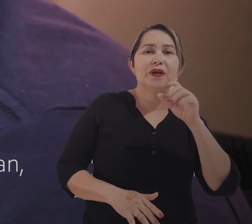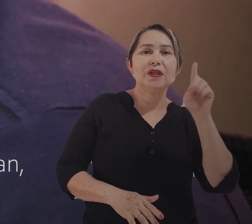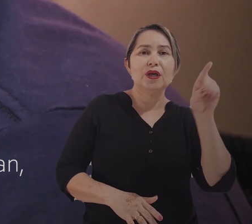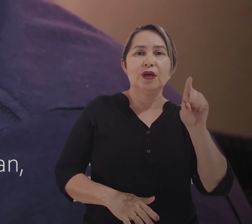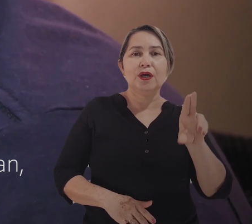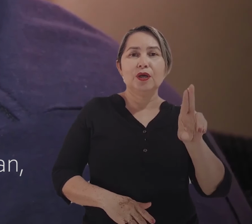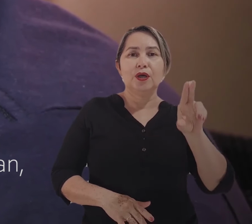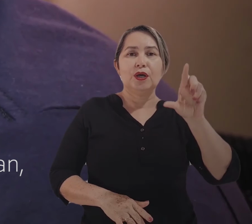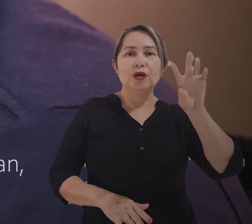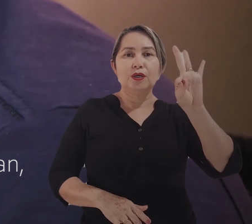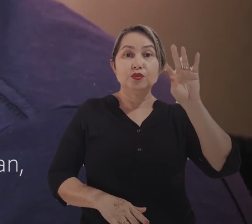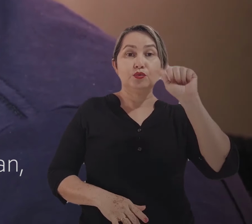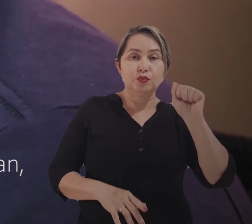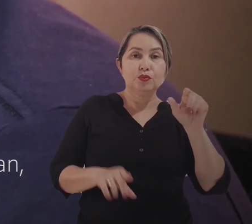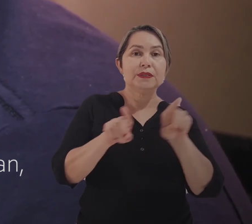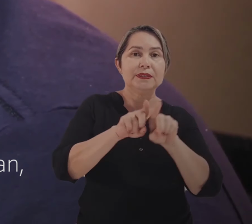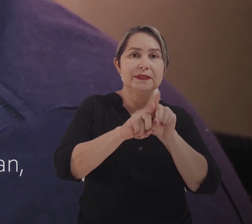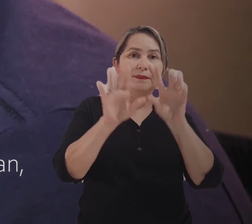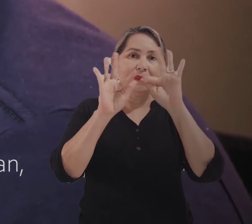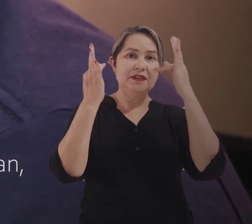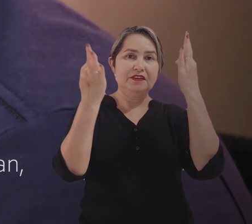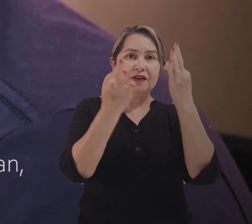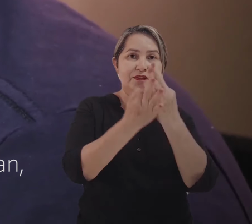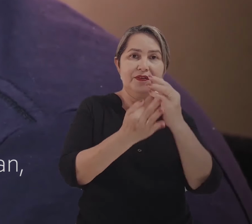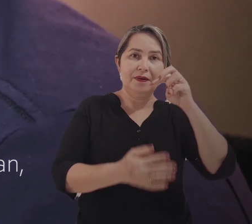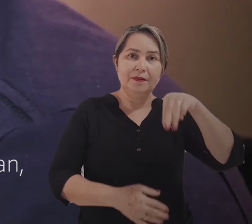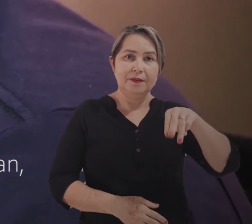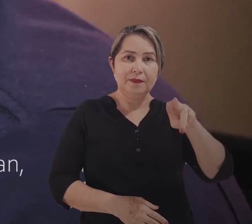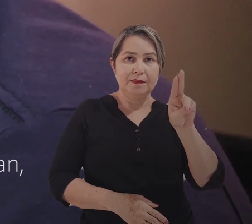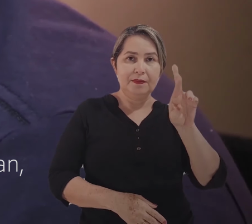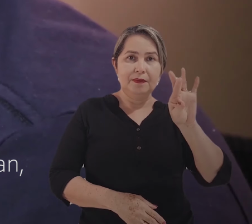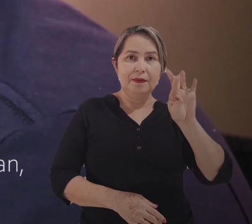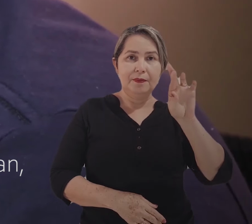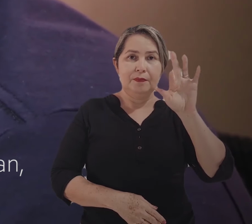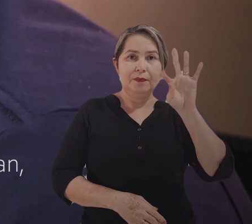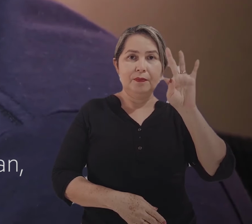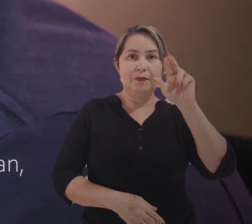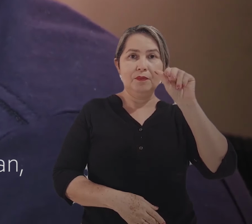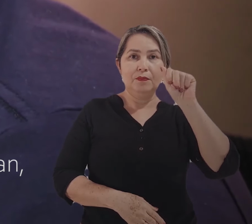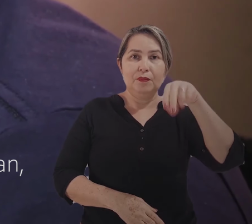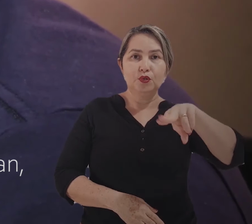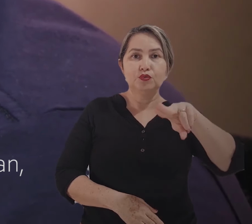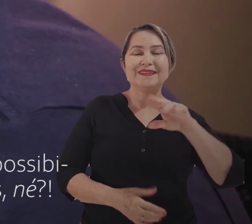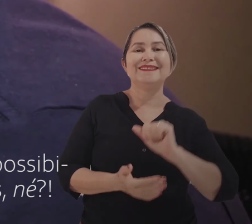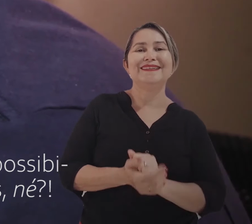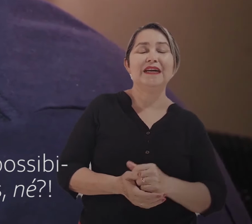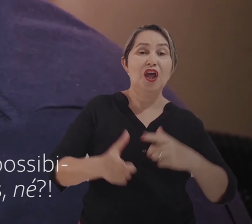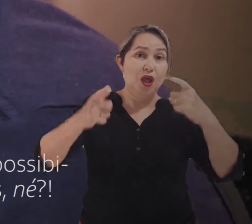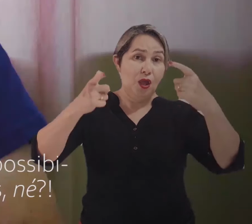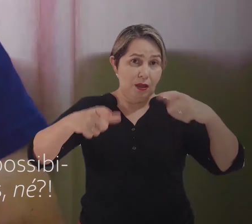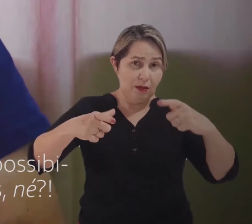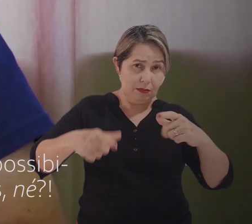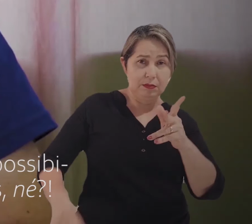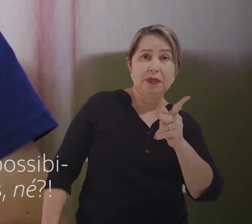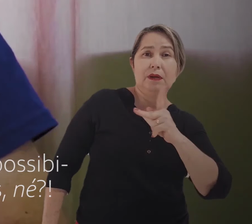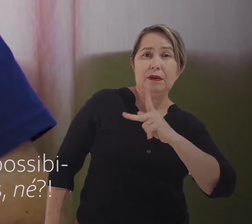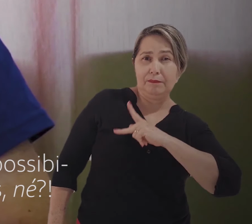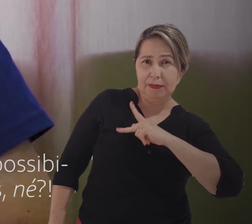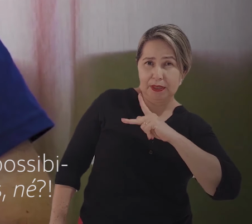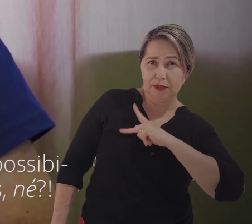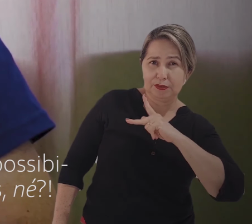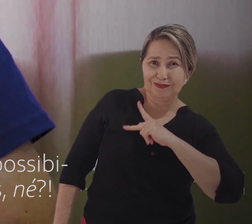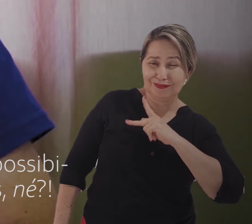família Mutran, que são espaços particulares, mas que provavelmente deverá, né, ter essa